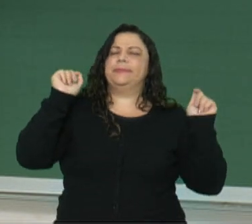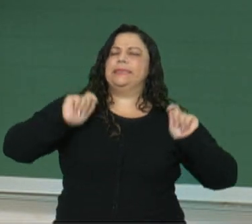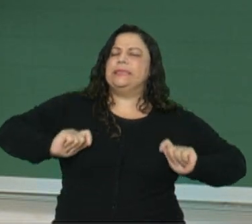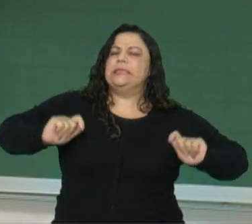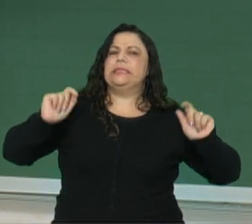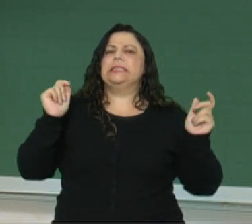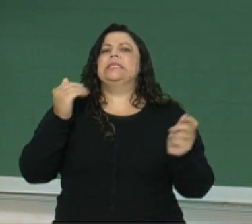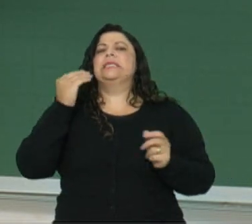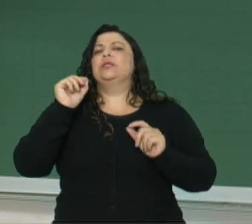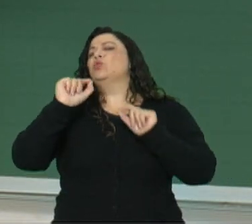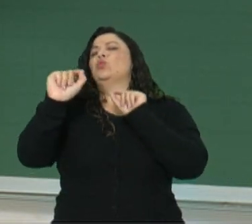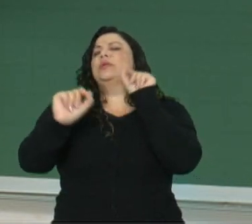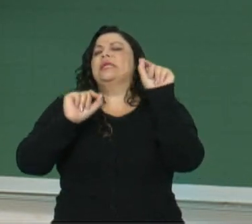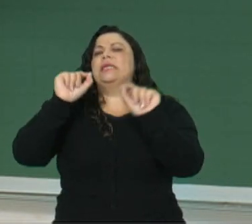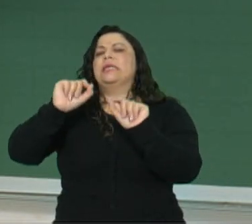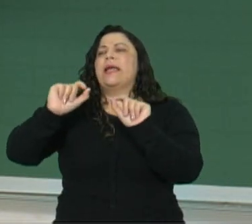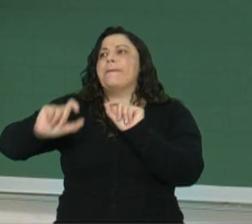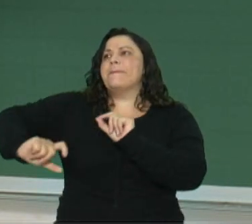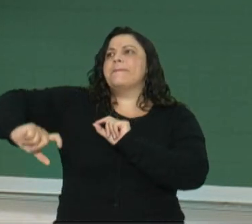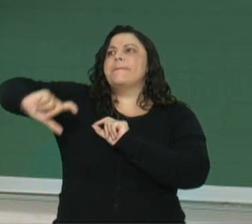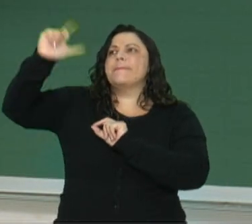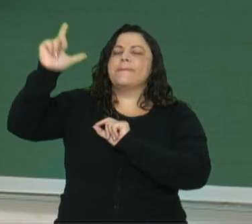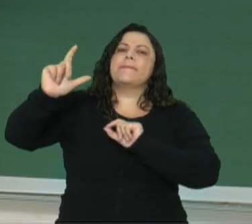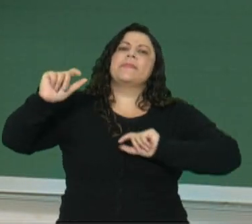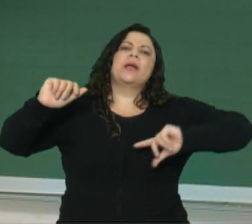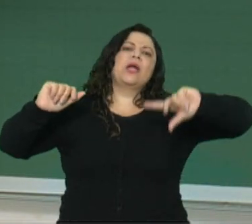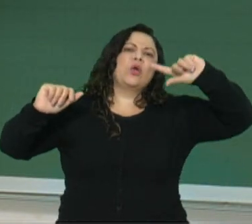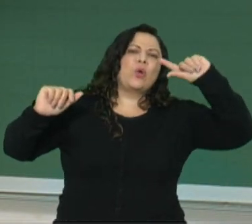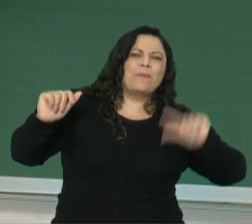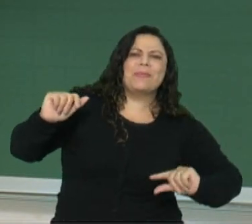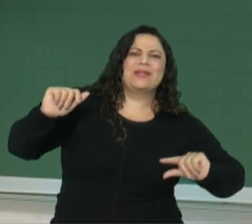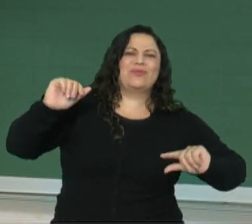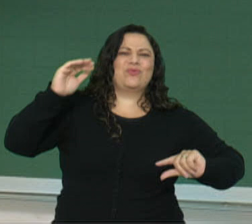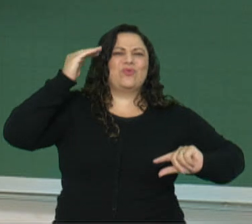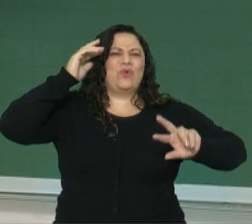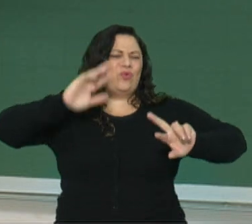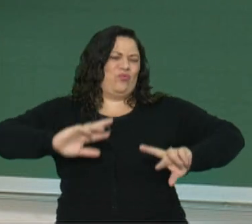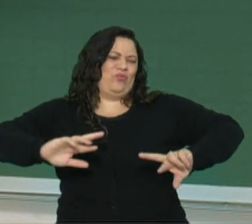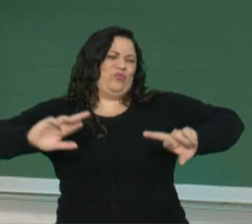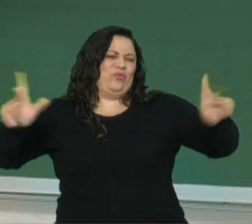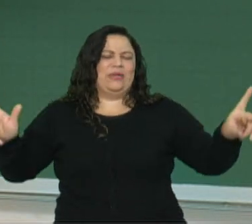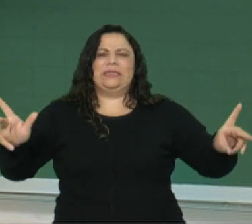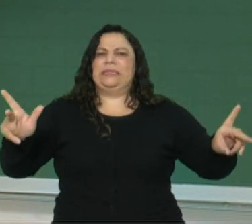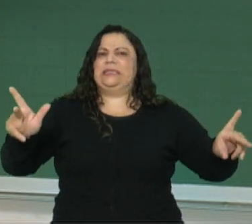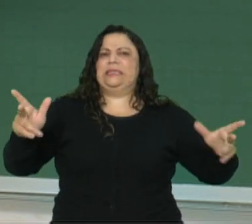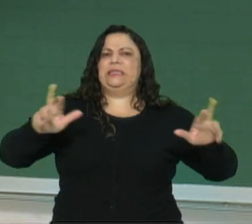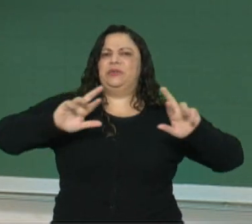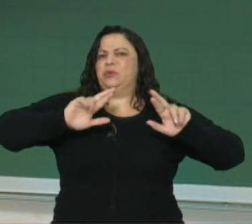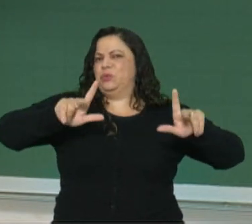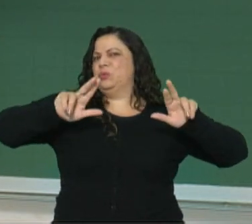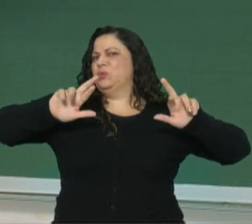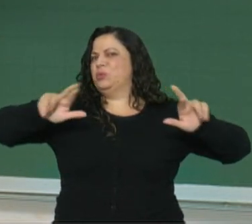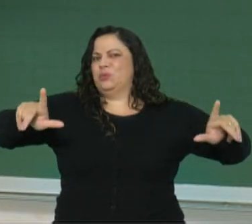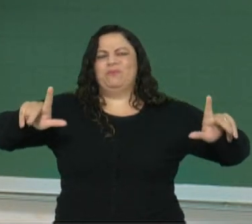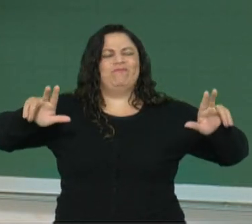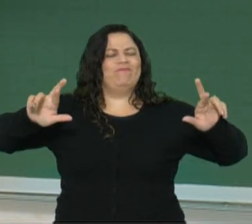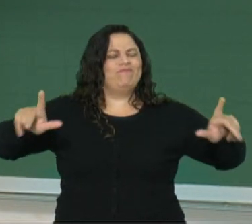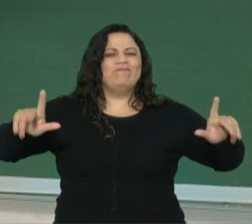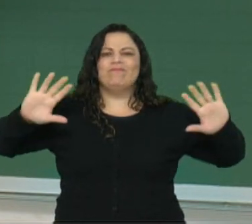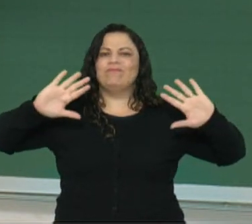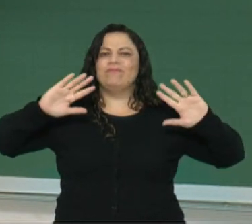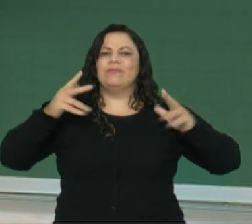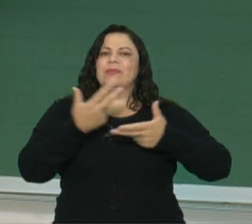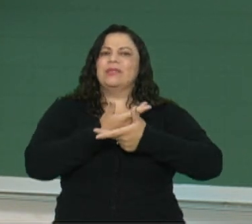o que é o maior, o que é o menor, entender as diferenças de cores e diferentes coisas.